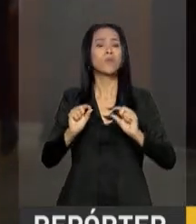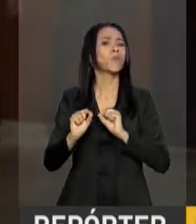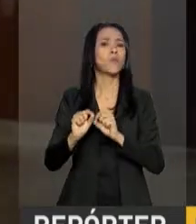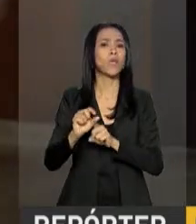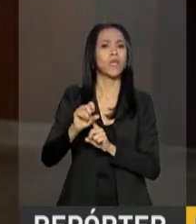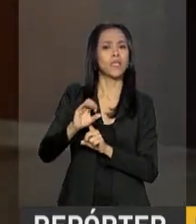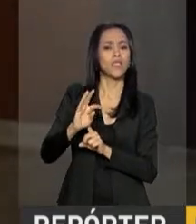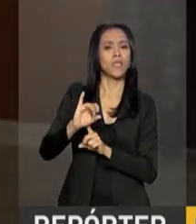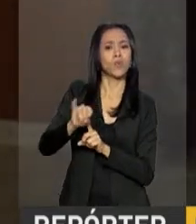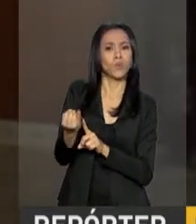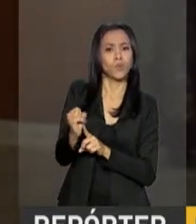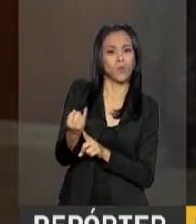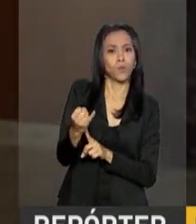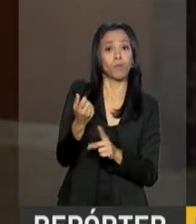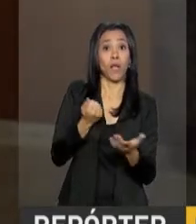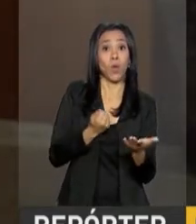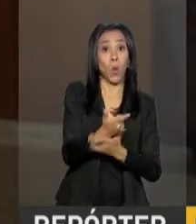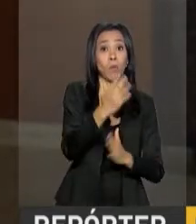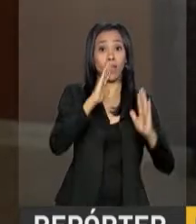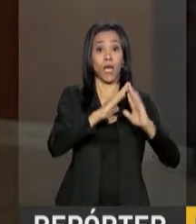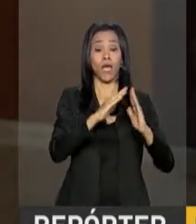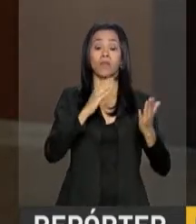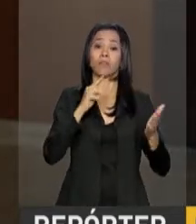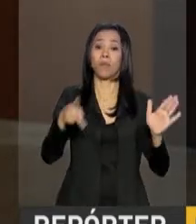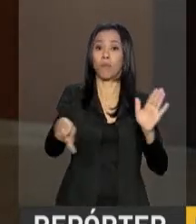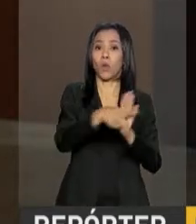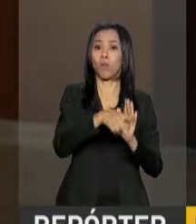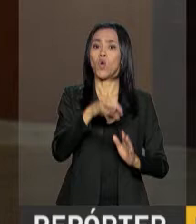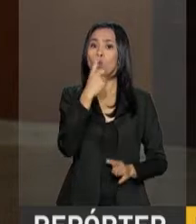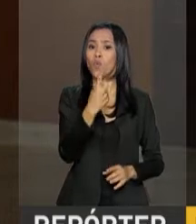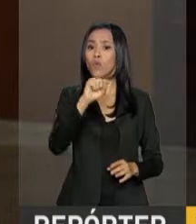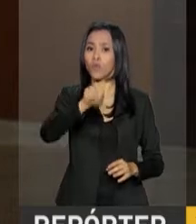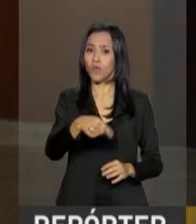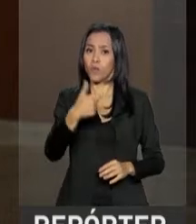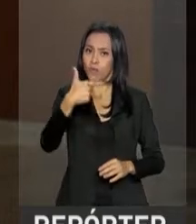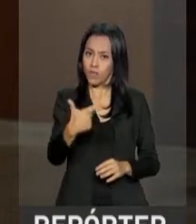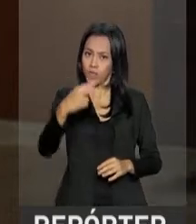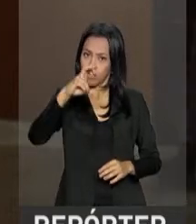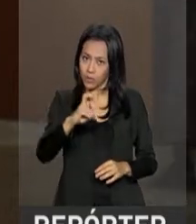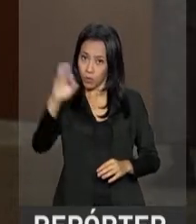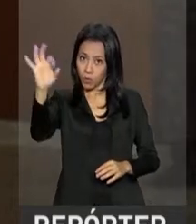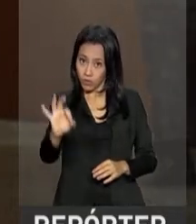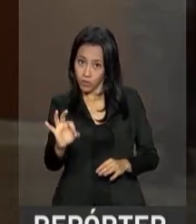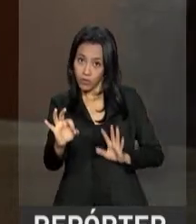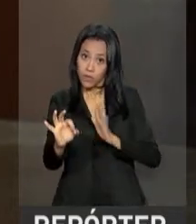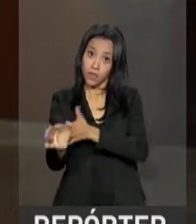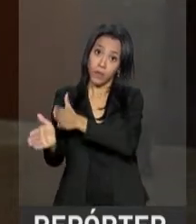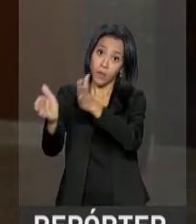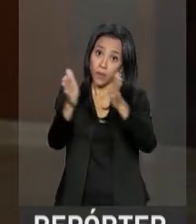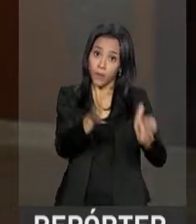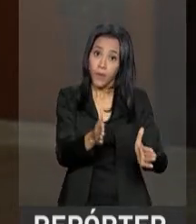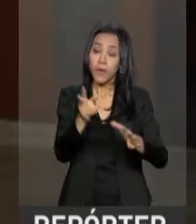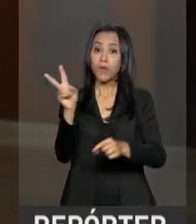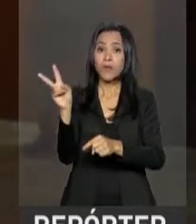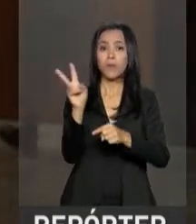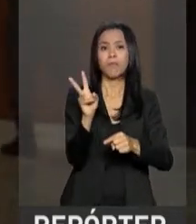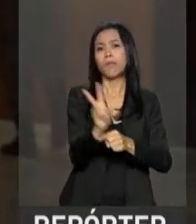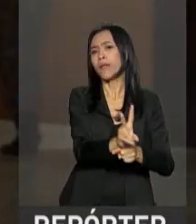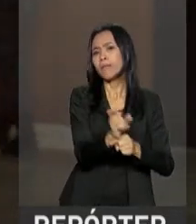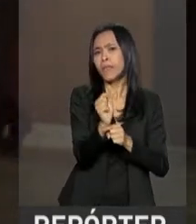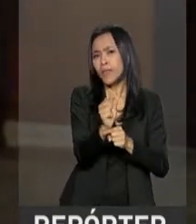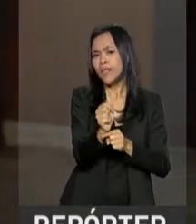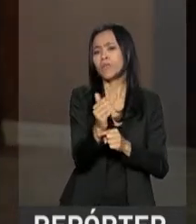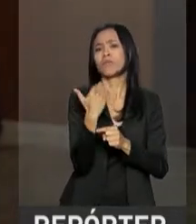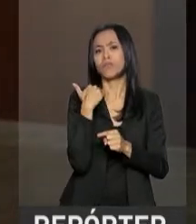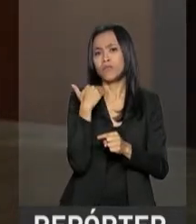para compra da casa própria é de até 1,25 ponto percentual para os financiamentos pelo sistema financeiro